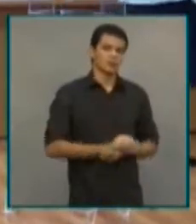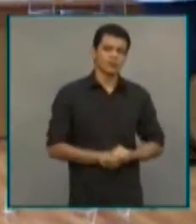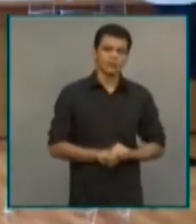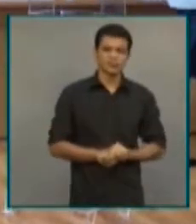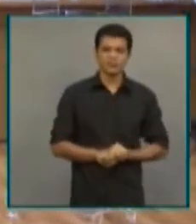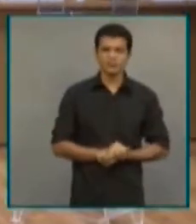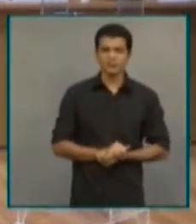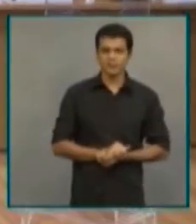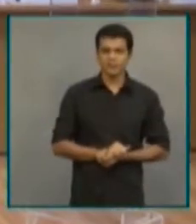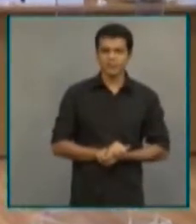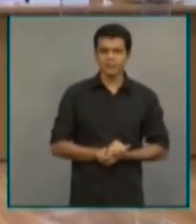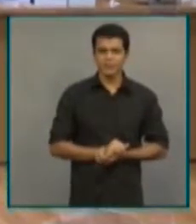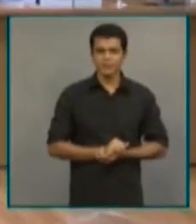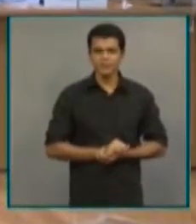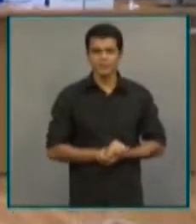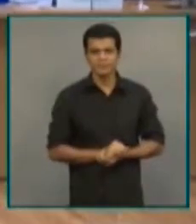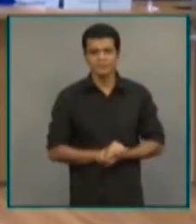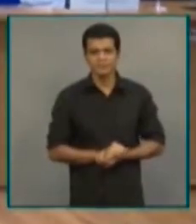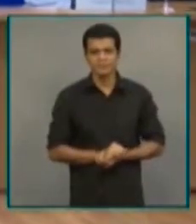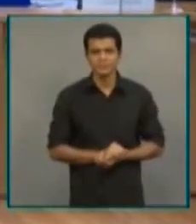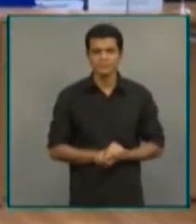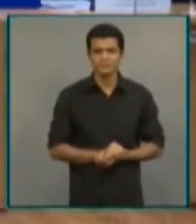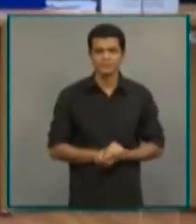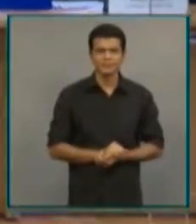Se agradece aos dois.